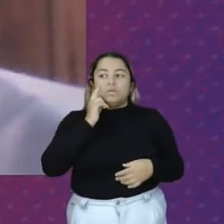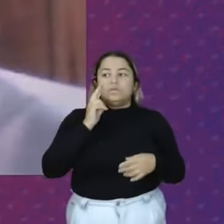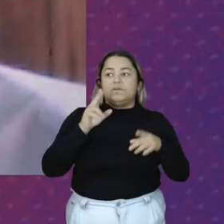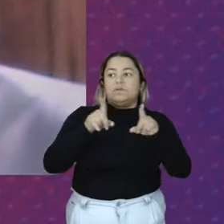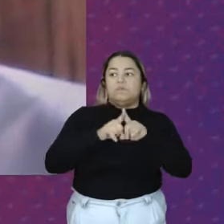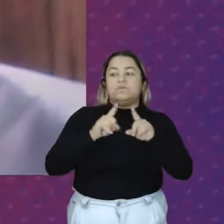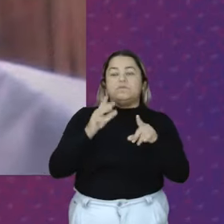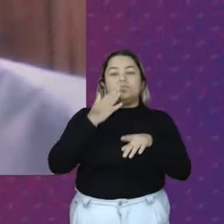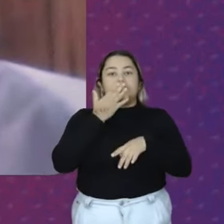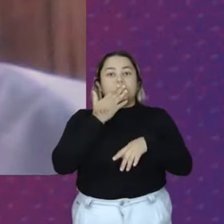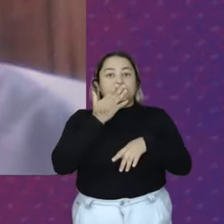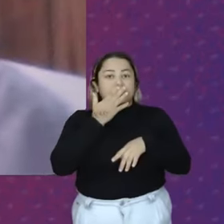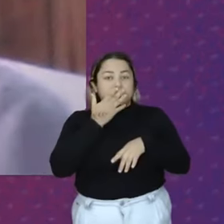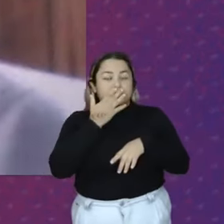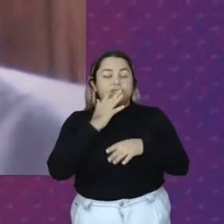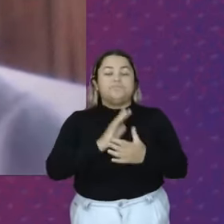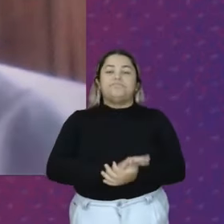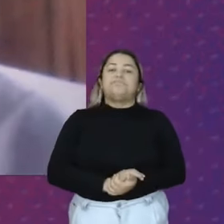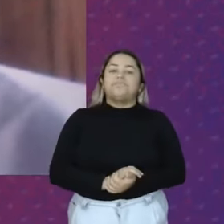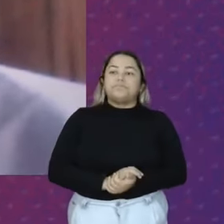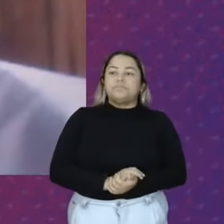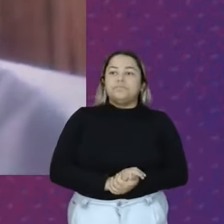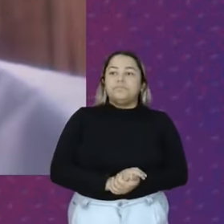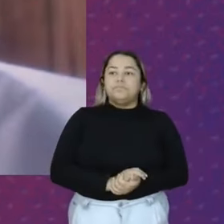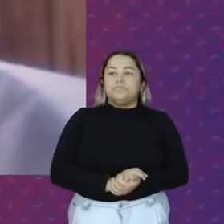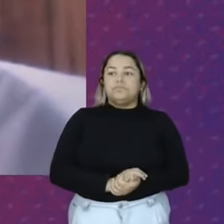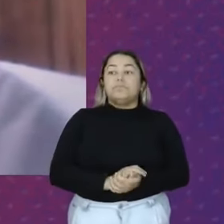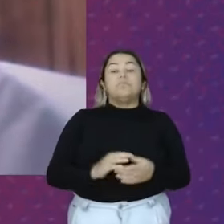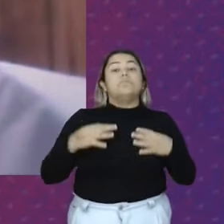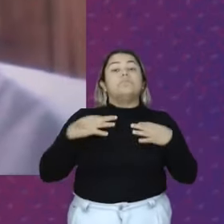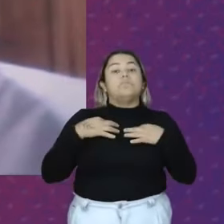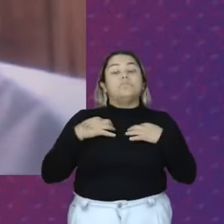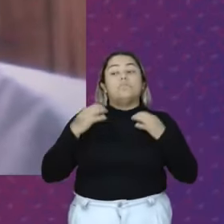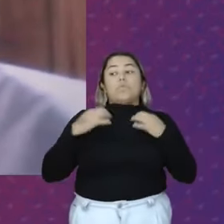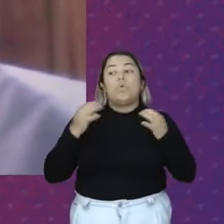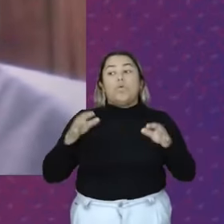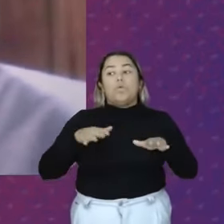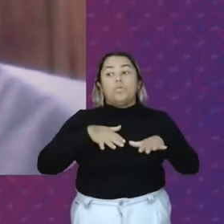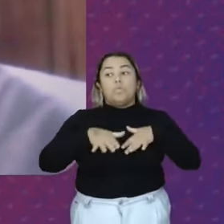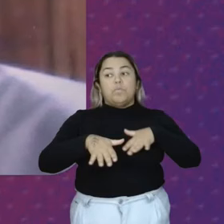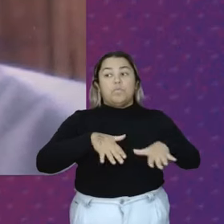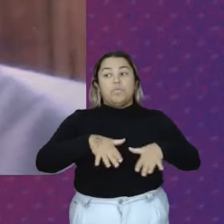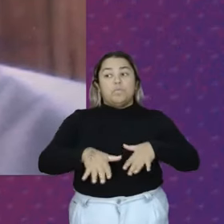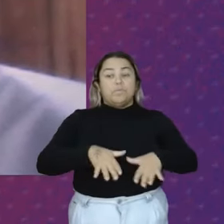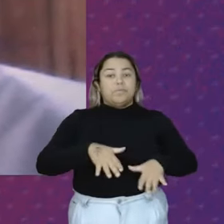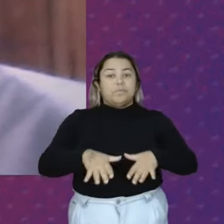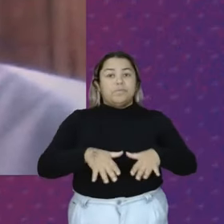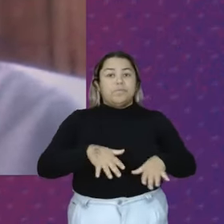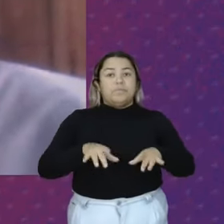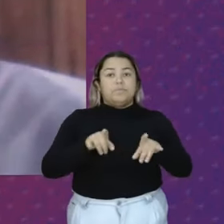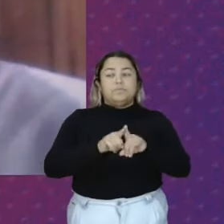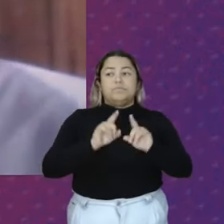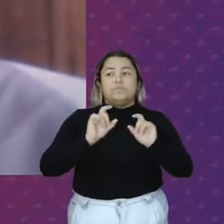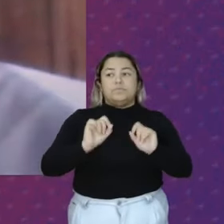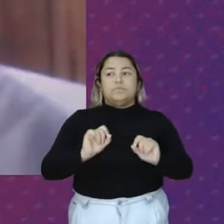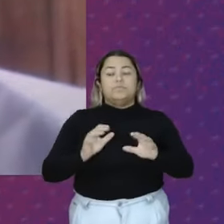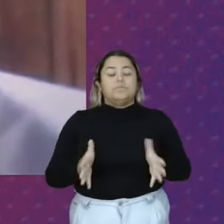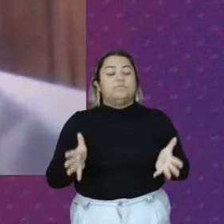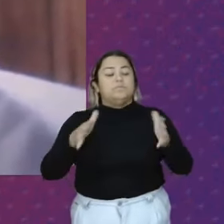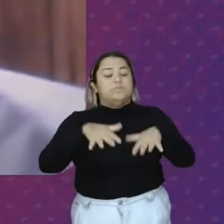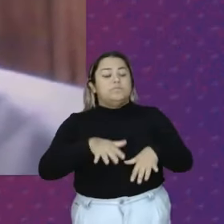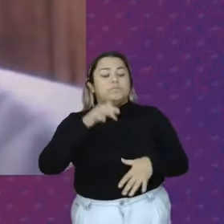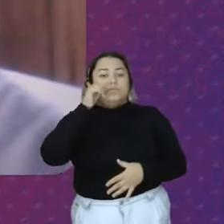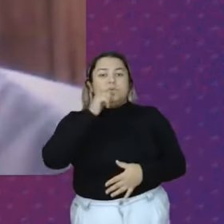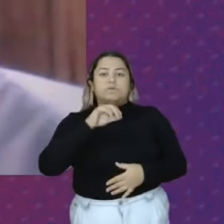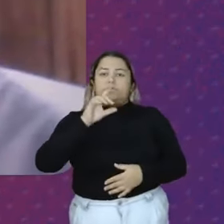a cor dela mas ela é rosa e é ela é essa camiseta é do movimento onde eu milito que é o movimento feminista inclusivo de mulheres com